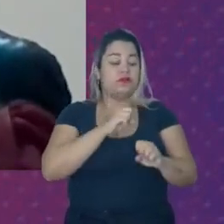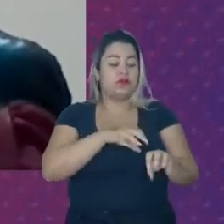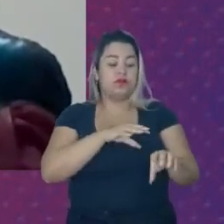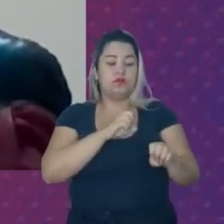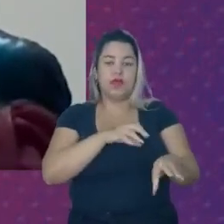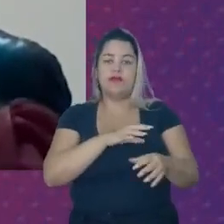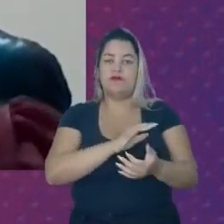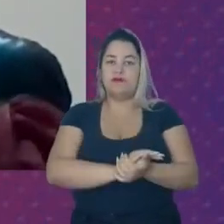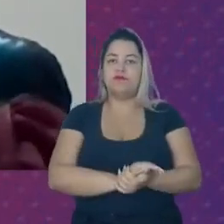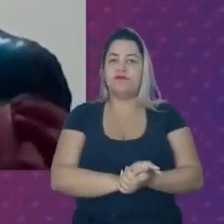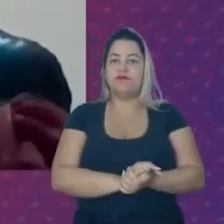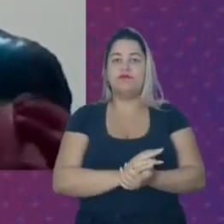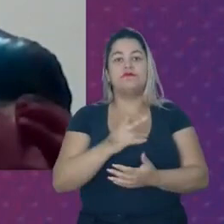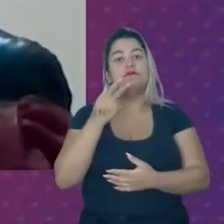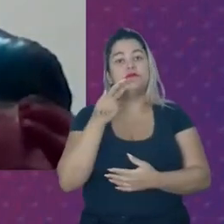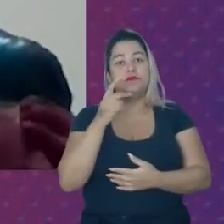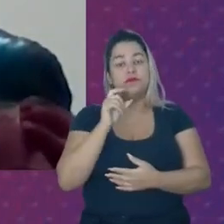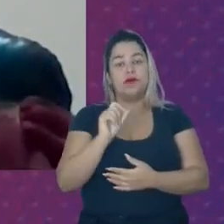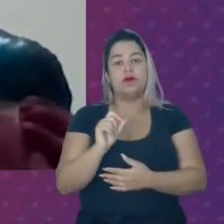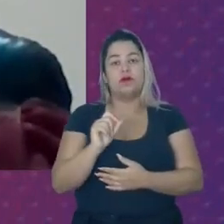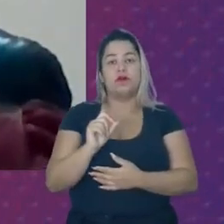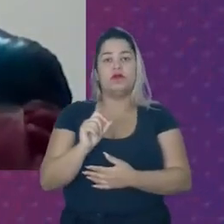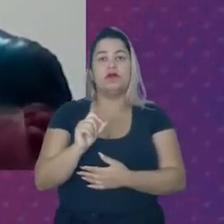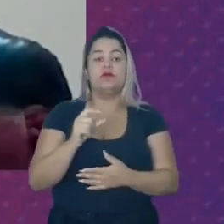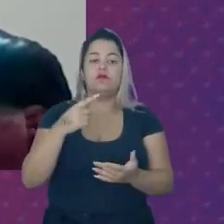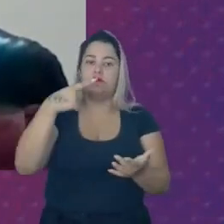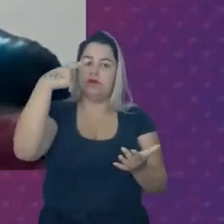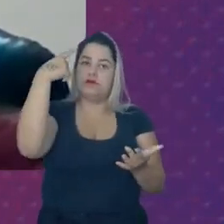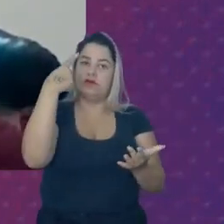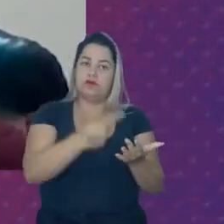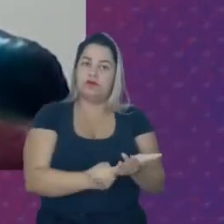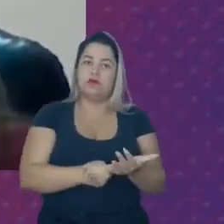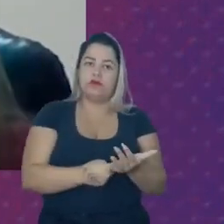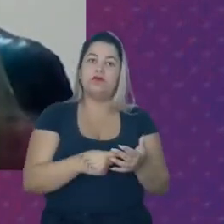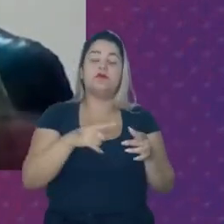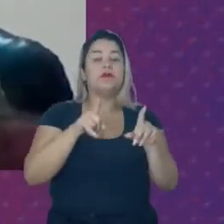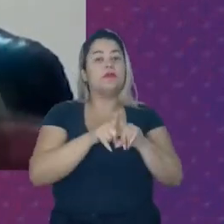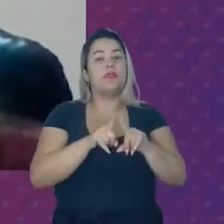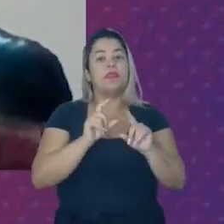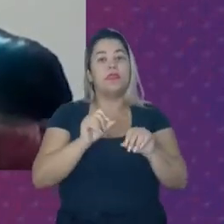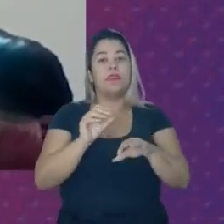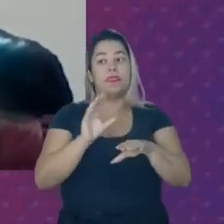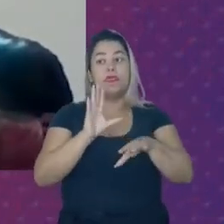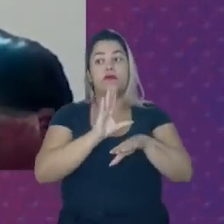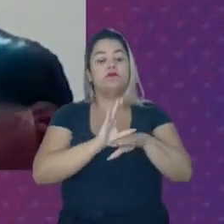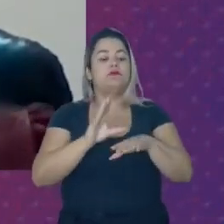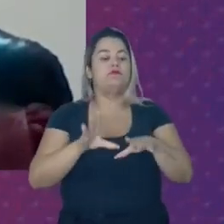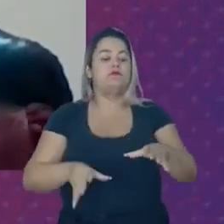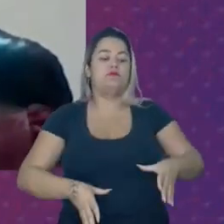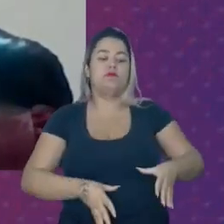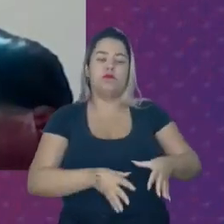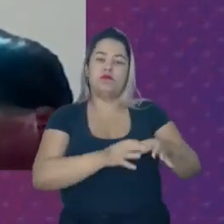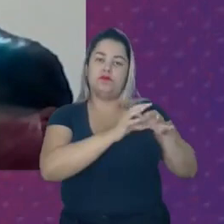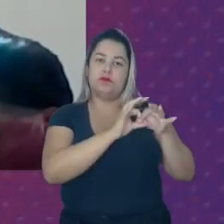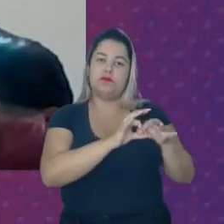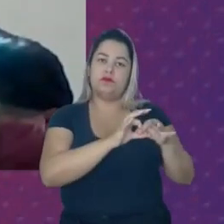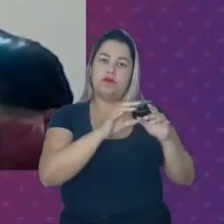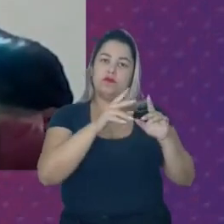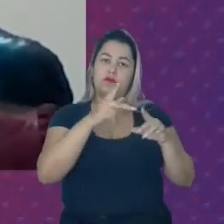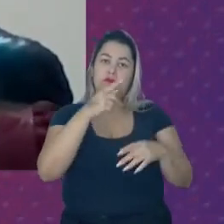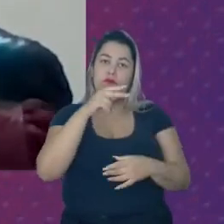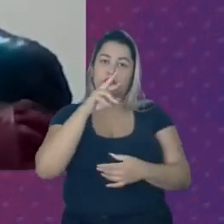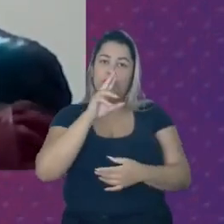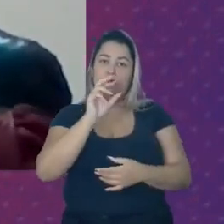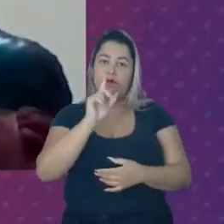educação para que se cumpra essas condicionalidades da participação do programa. Então, pega informações